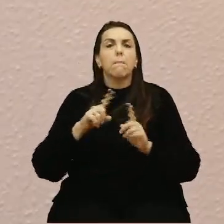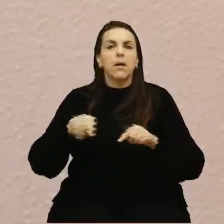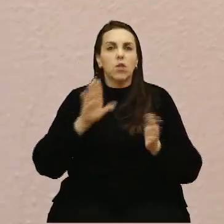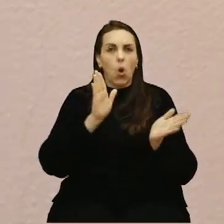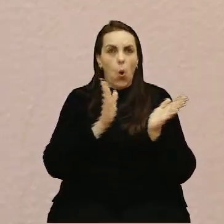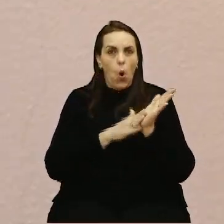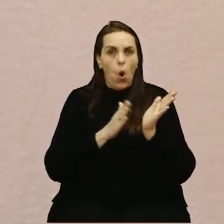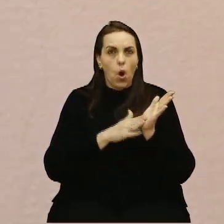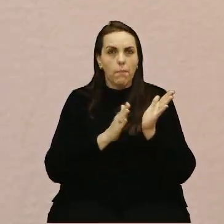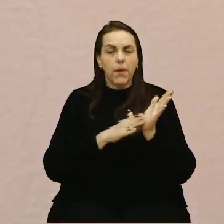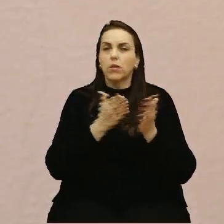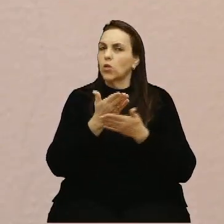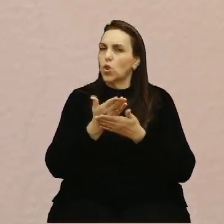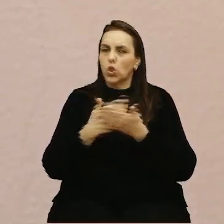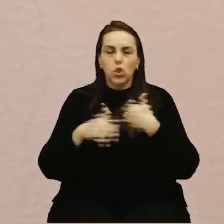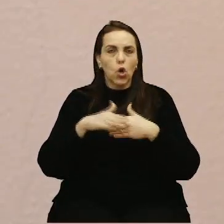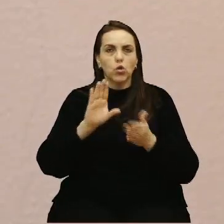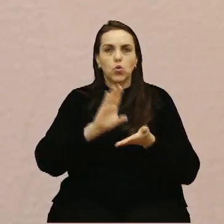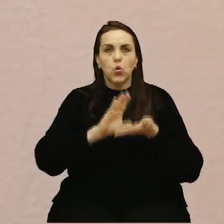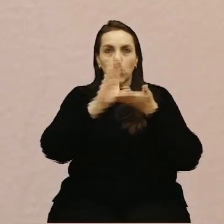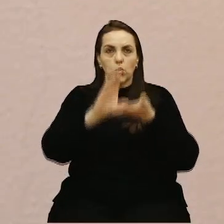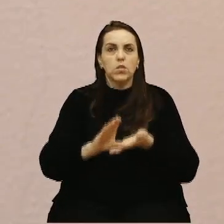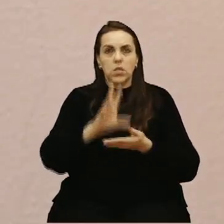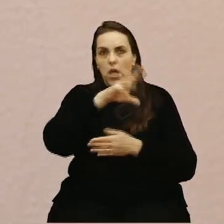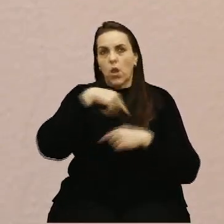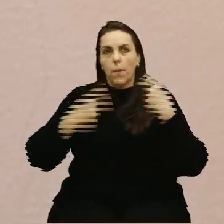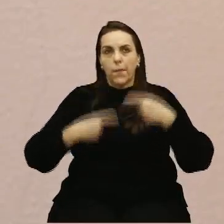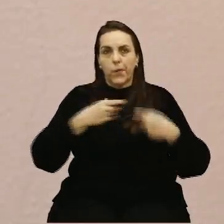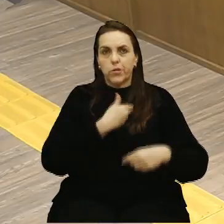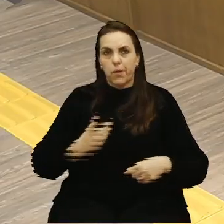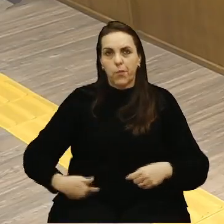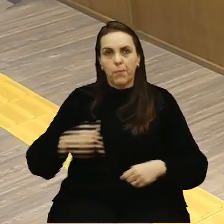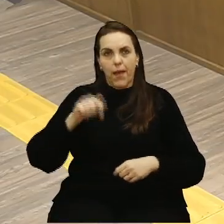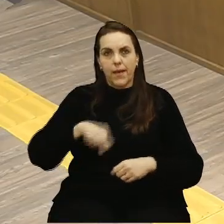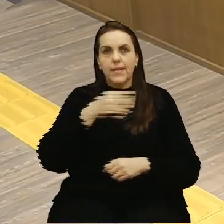pelo fortalecimento de todos os conselhos das políticas públicas aqui da nossa cidade. Obrigado, senhor presidente. Obrigado.